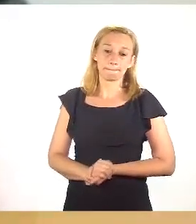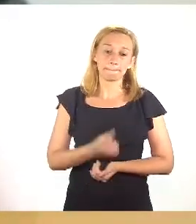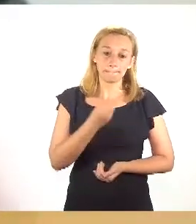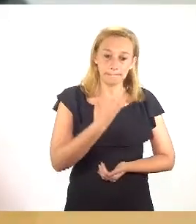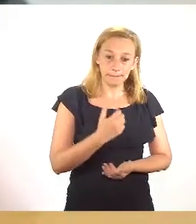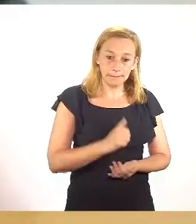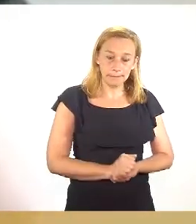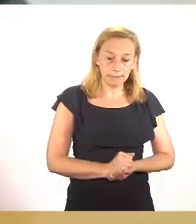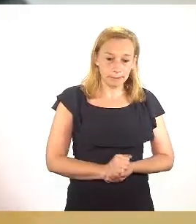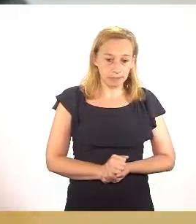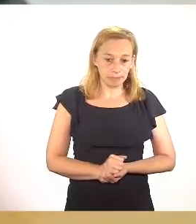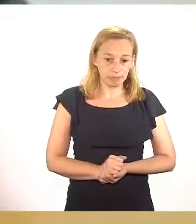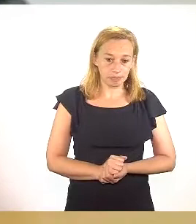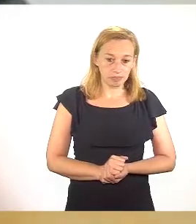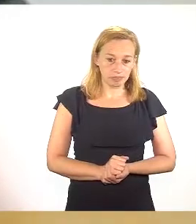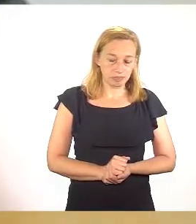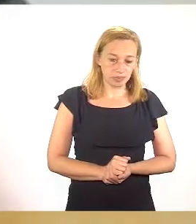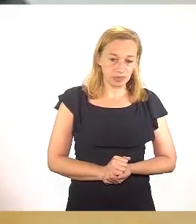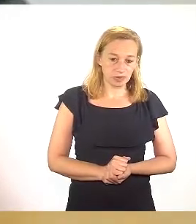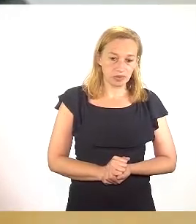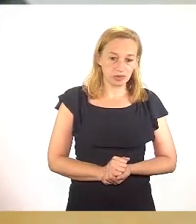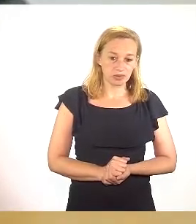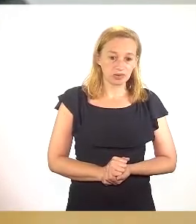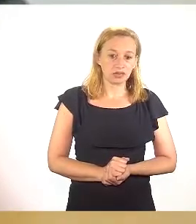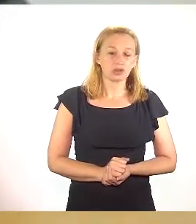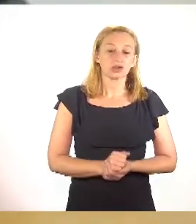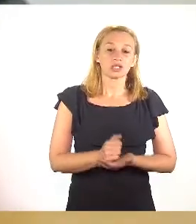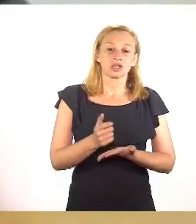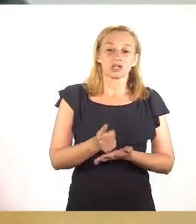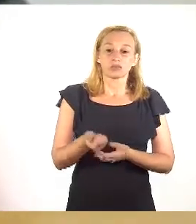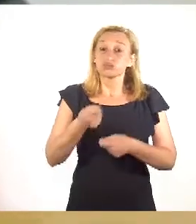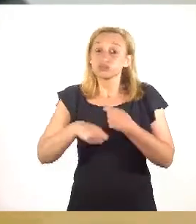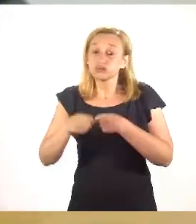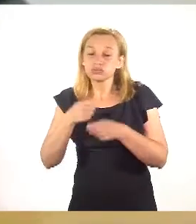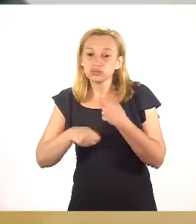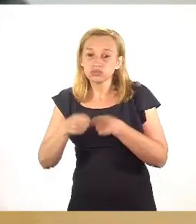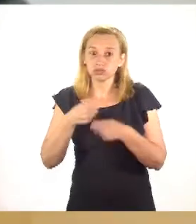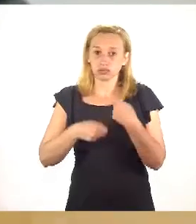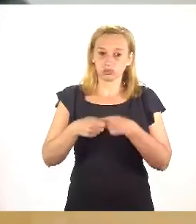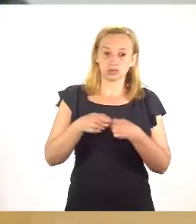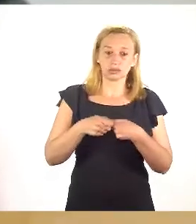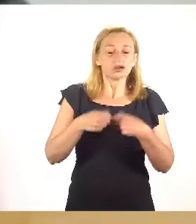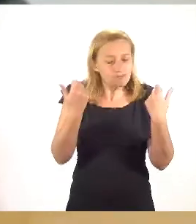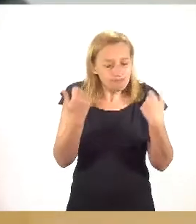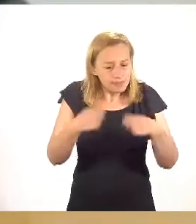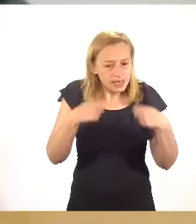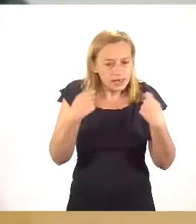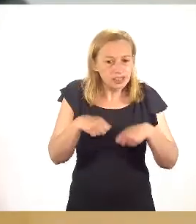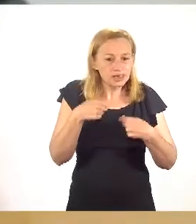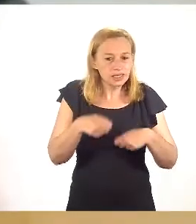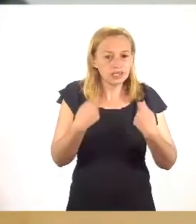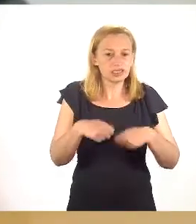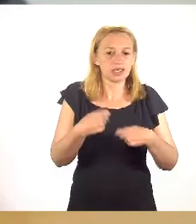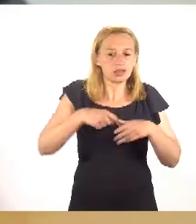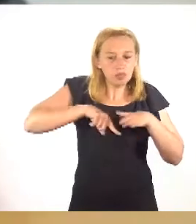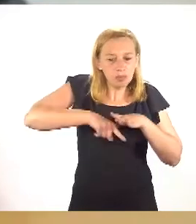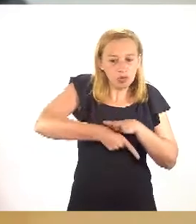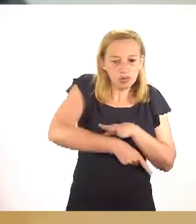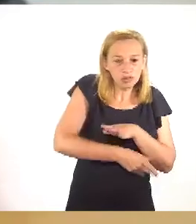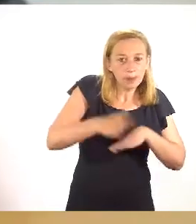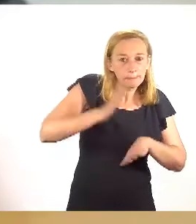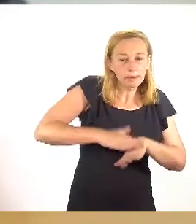A análise de equilíbrio econômico é extremamente relevante, é algo que precisa, primeiro, ser sempre